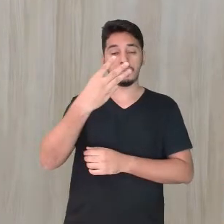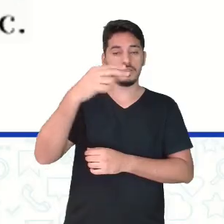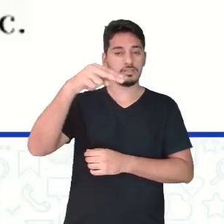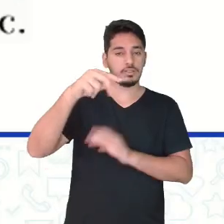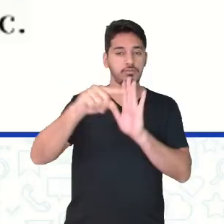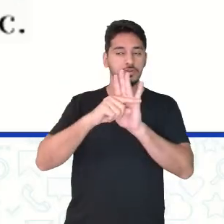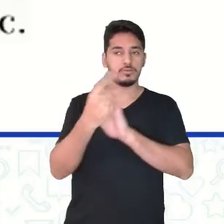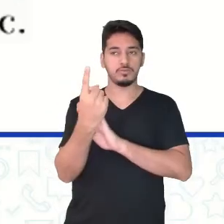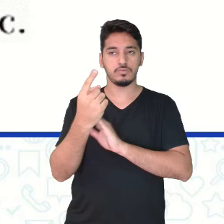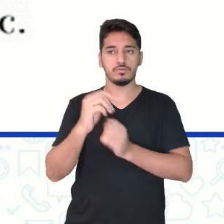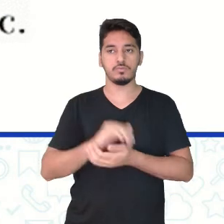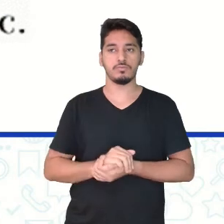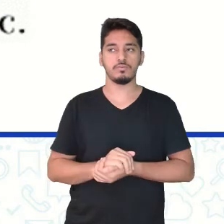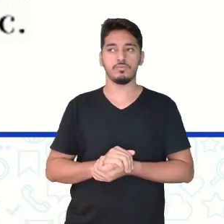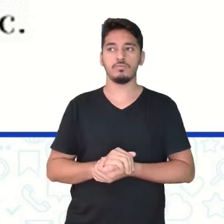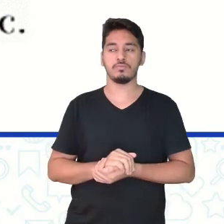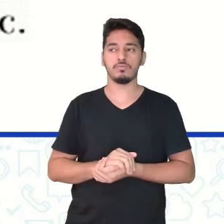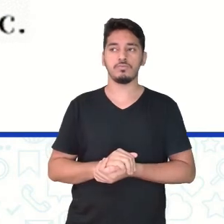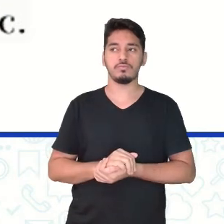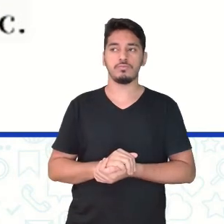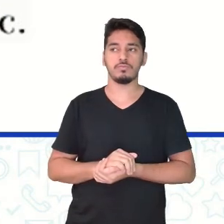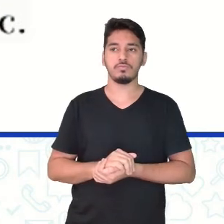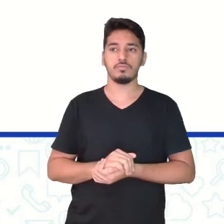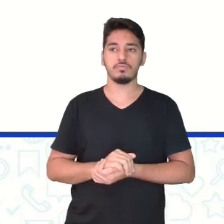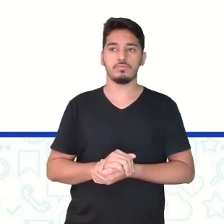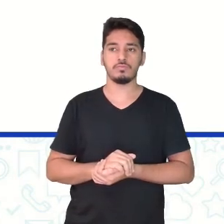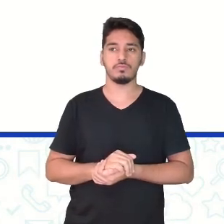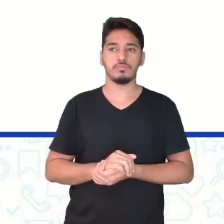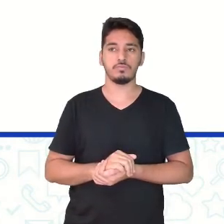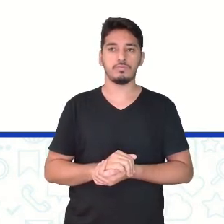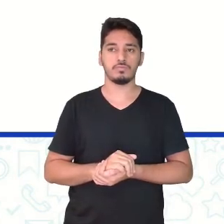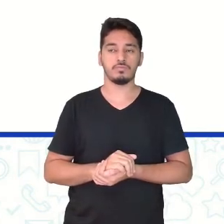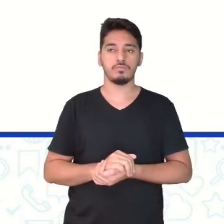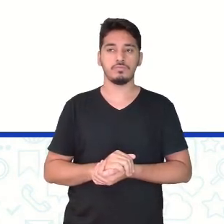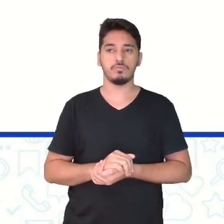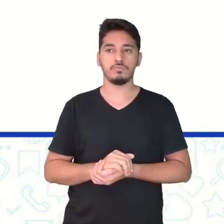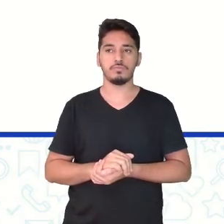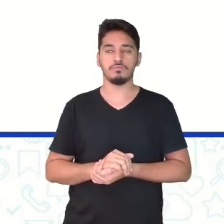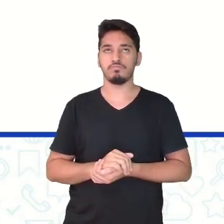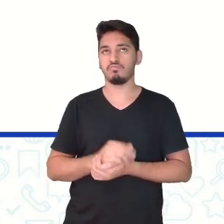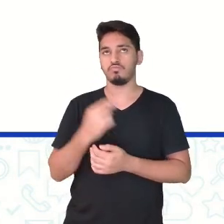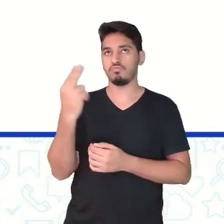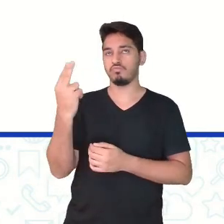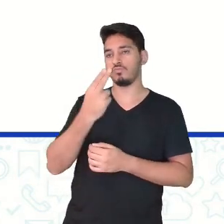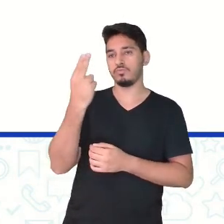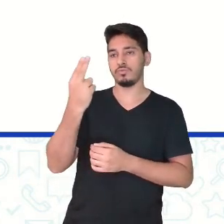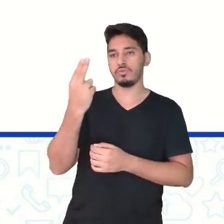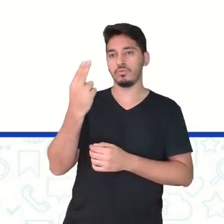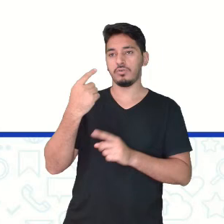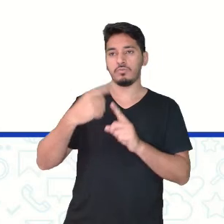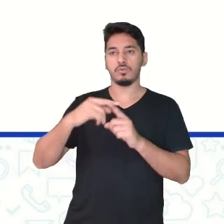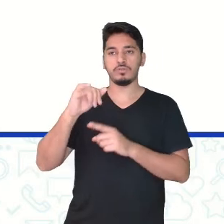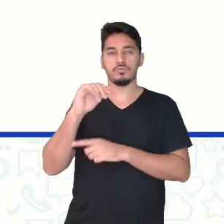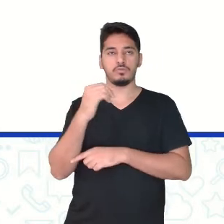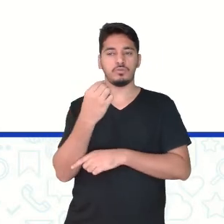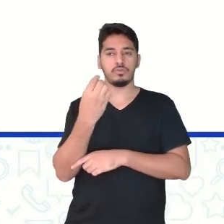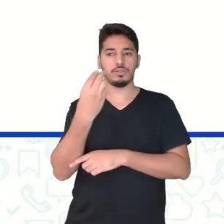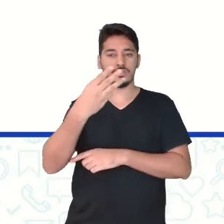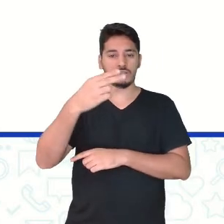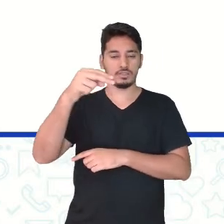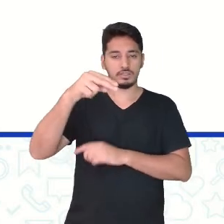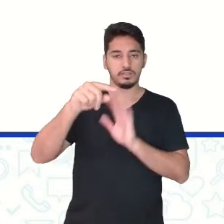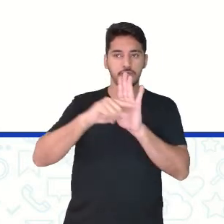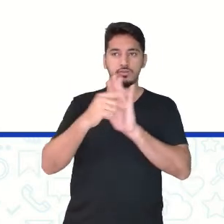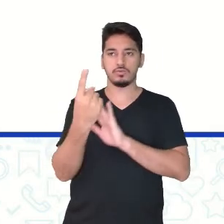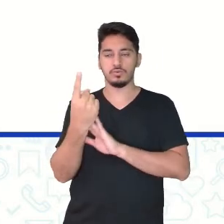menos 1. Se eu pegar a letra A. Aí, não dá. Porque se eu pegar 3n menos 1, eu vou